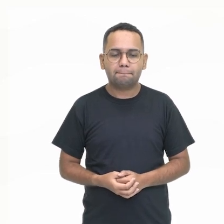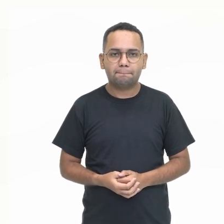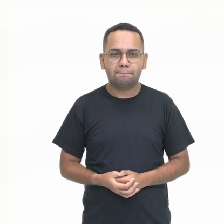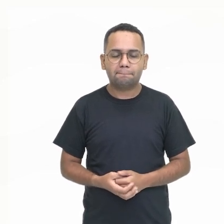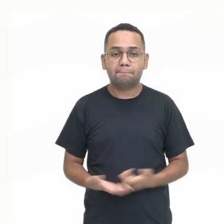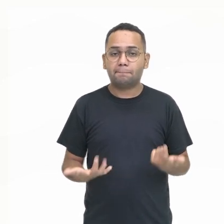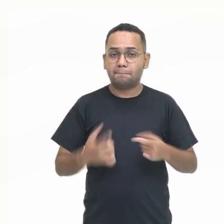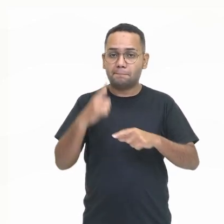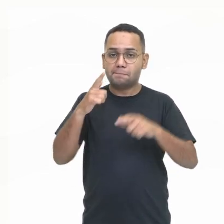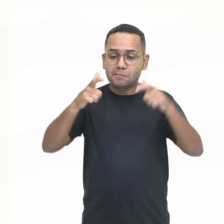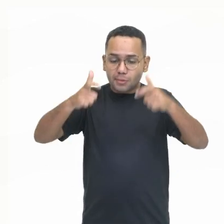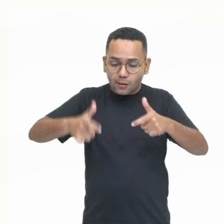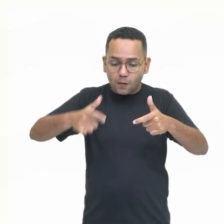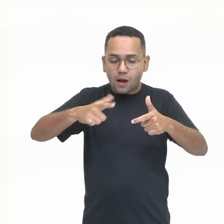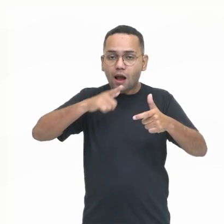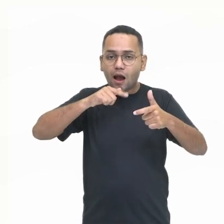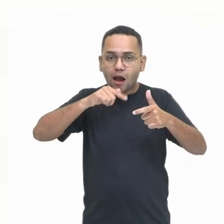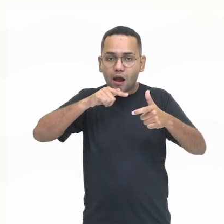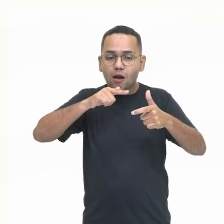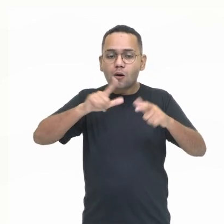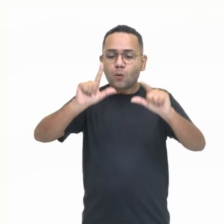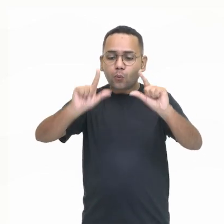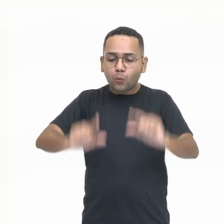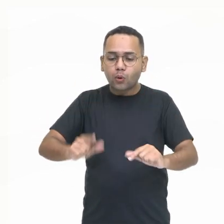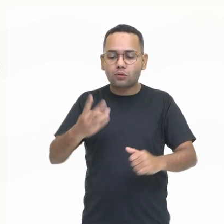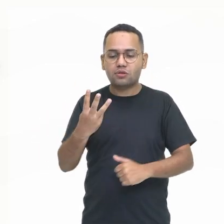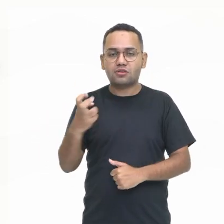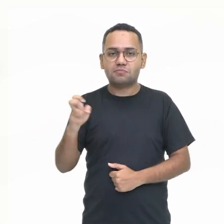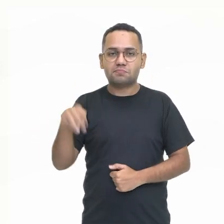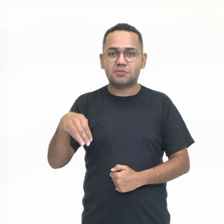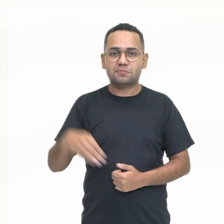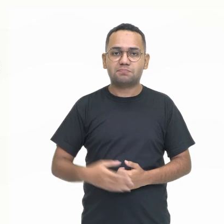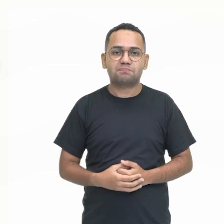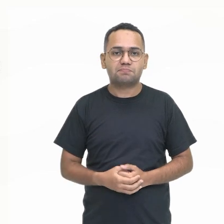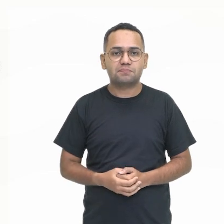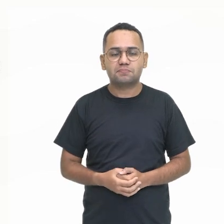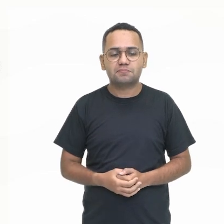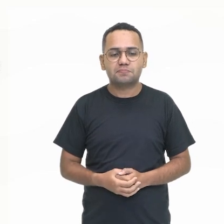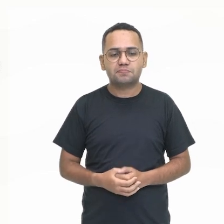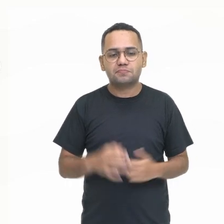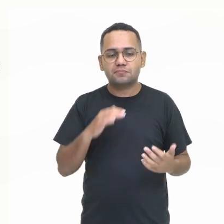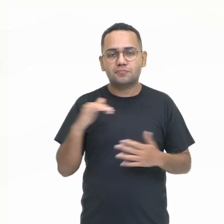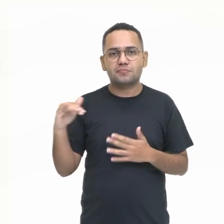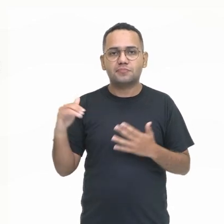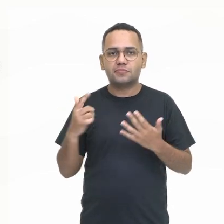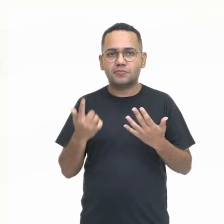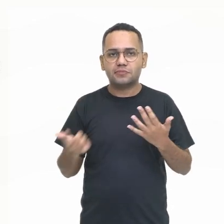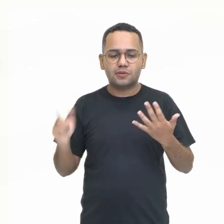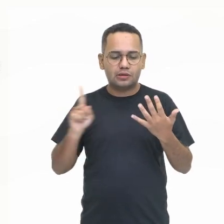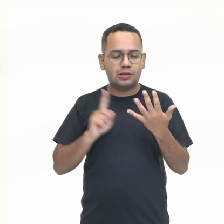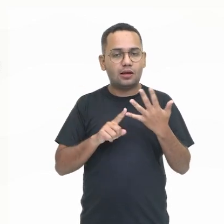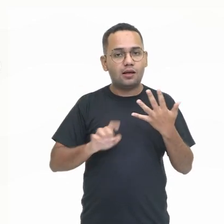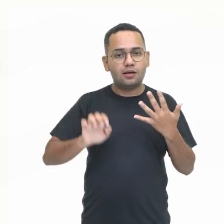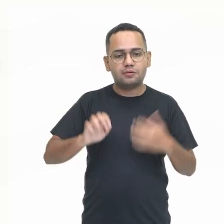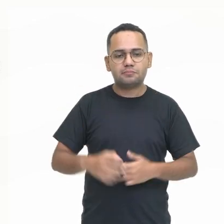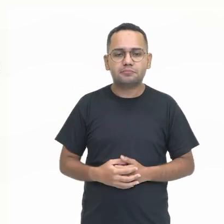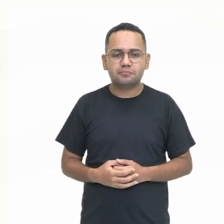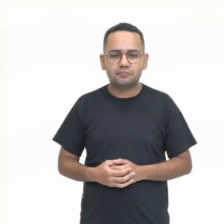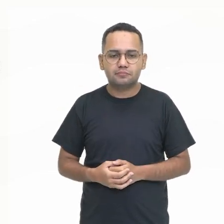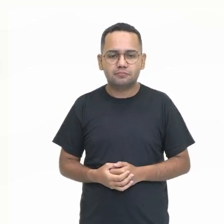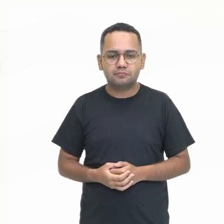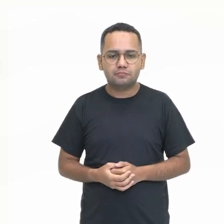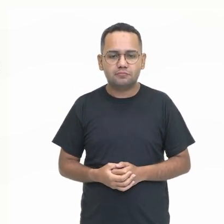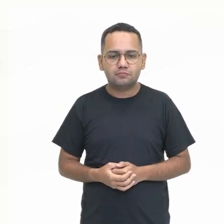O reservatório foi esvaziado em 35 minutos, o professor já mostrou também para você. Bom, e na letra E, qual o significado do